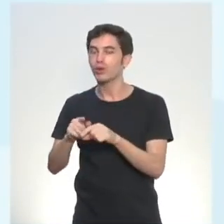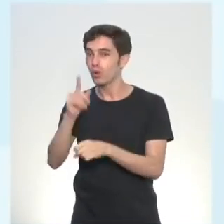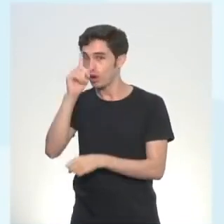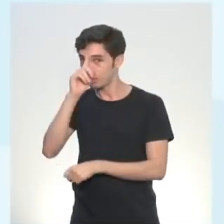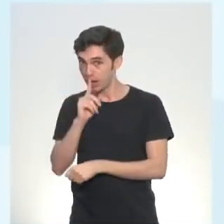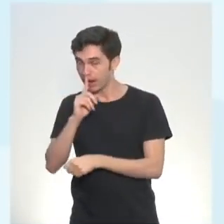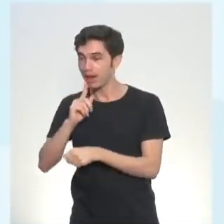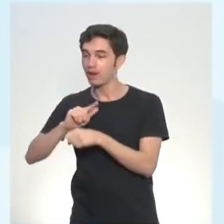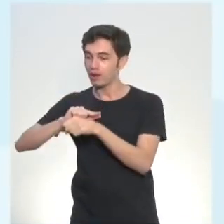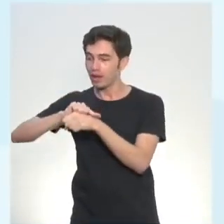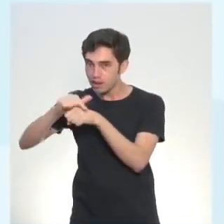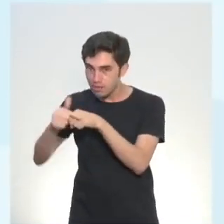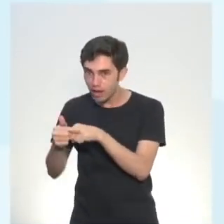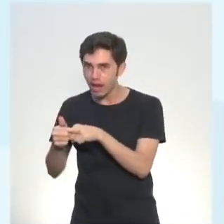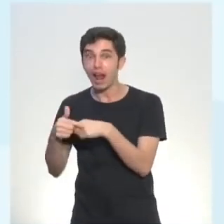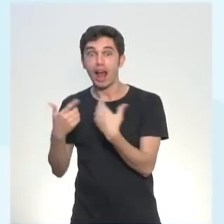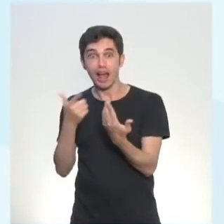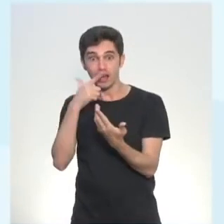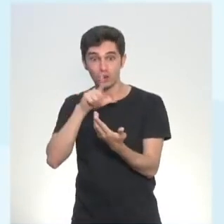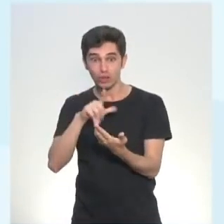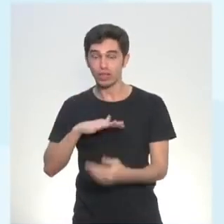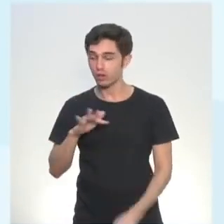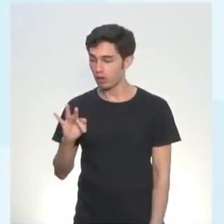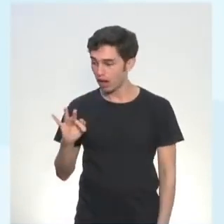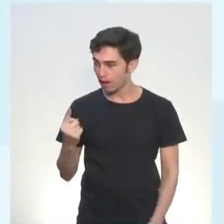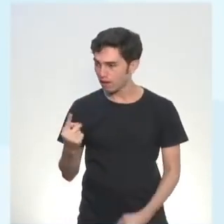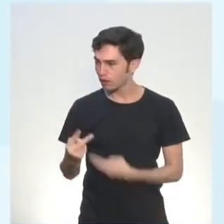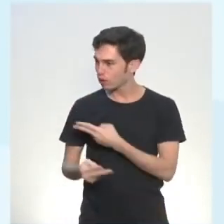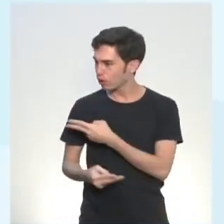amarelas, resultou aí na geração F2,